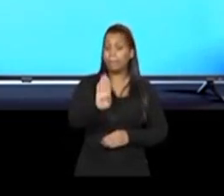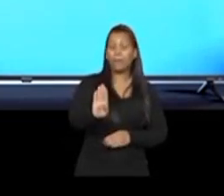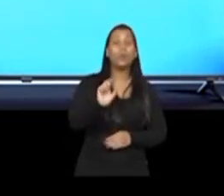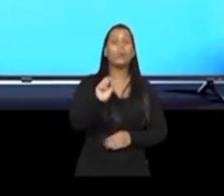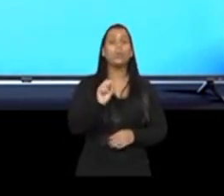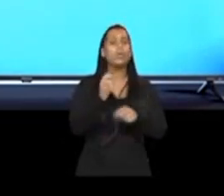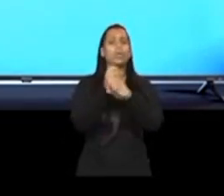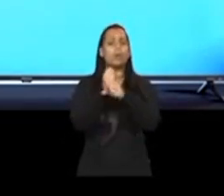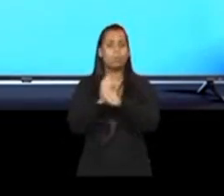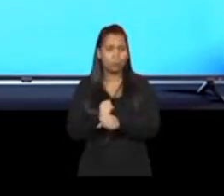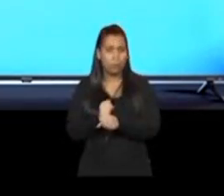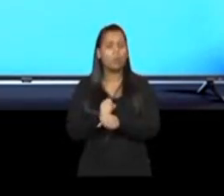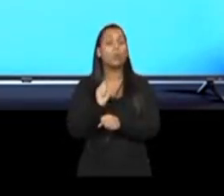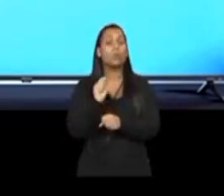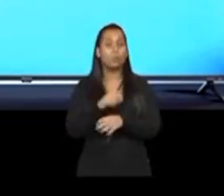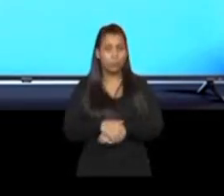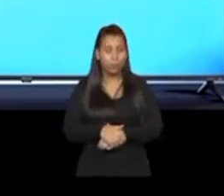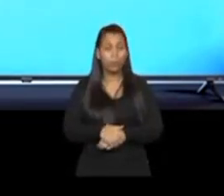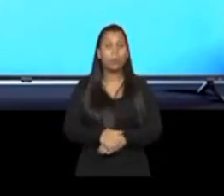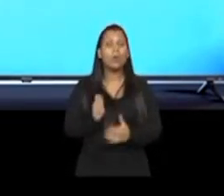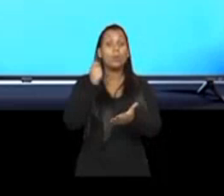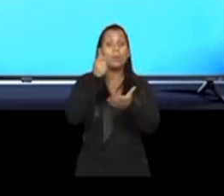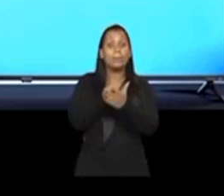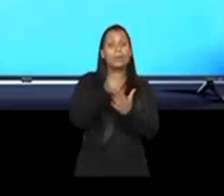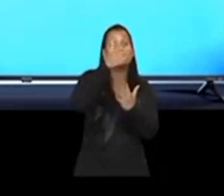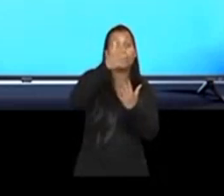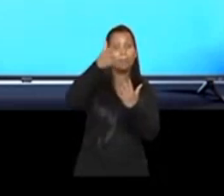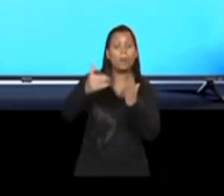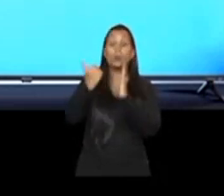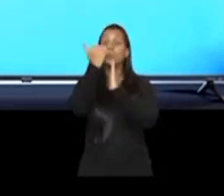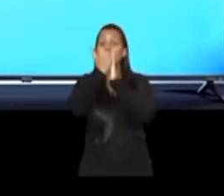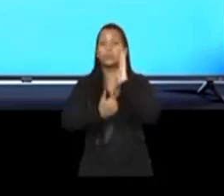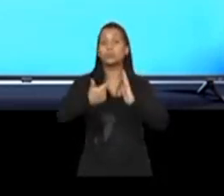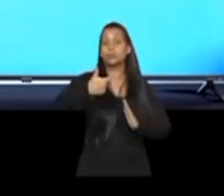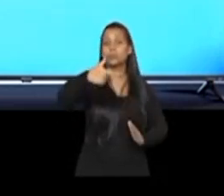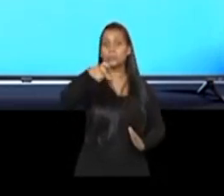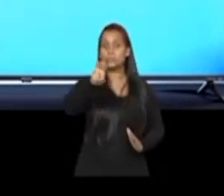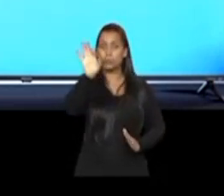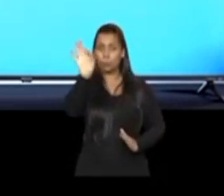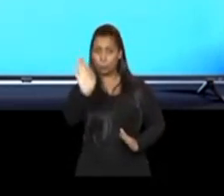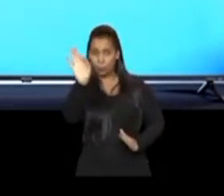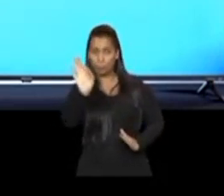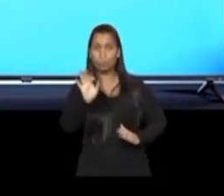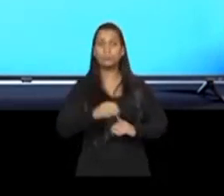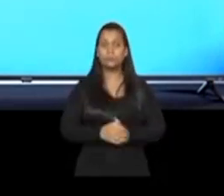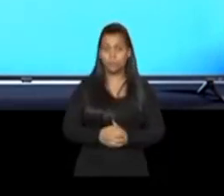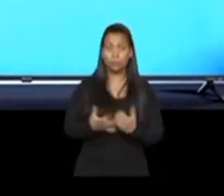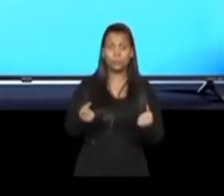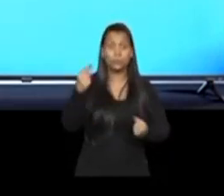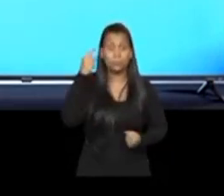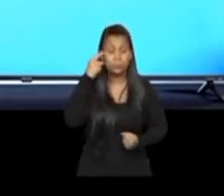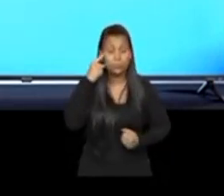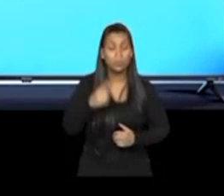o pagamento a prazo, com desconto de 25%. Vamos de novo naquele raciocínio?